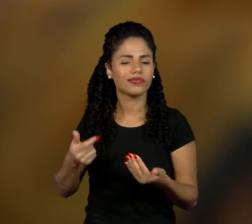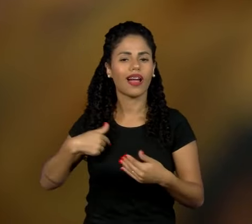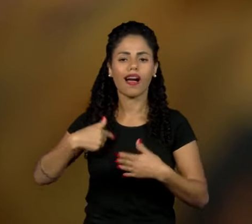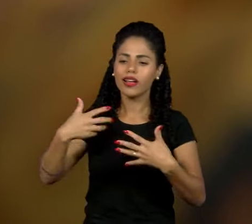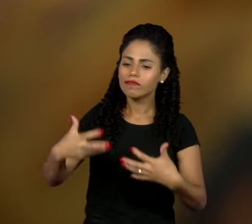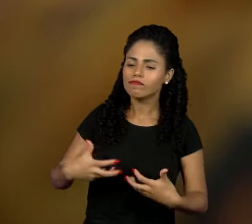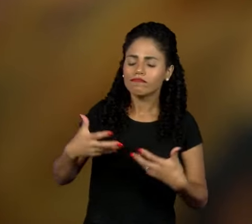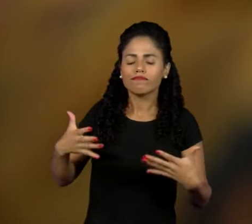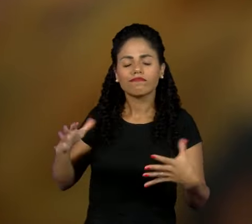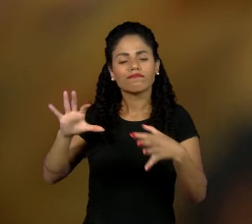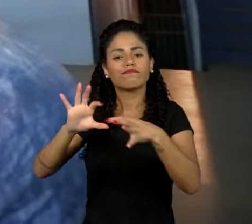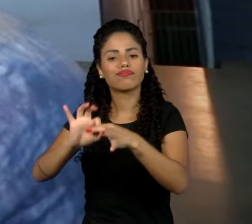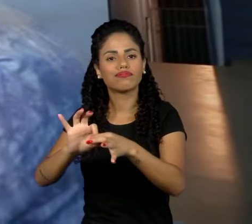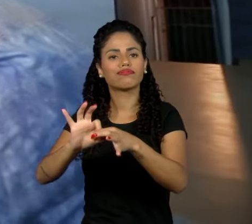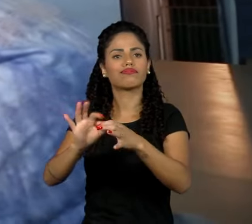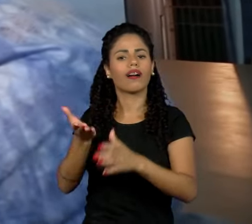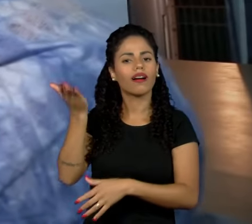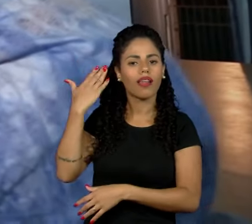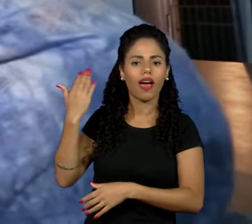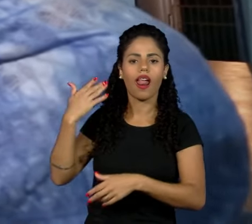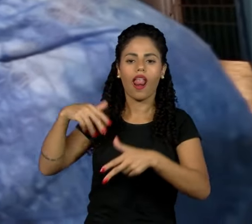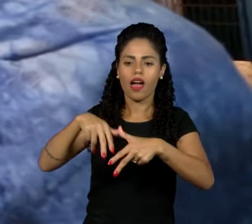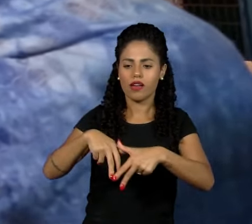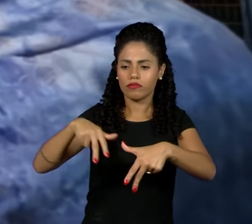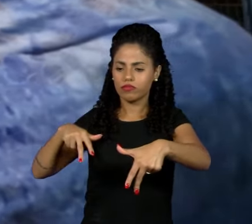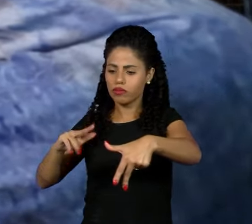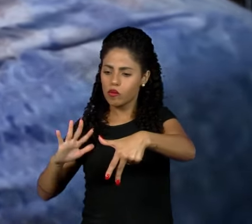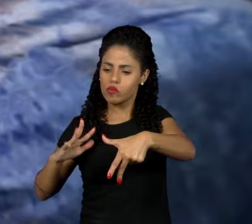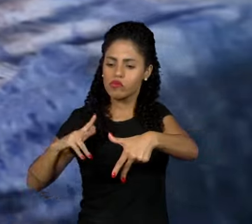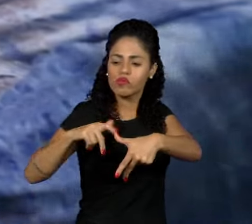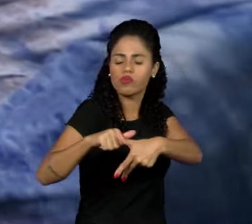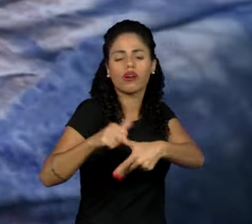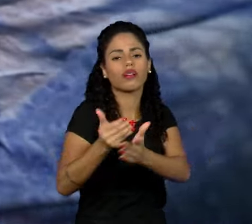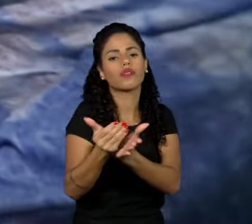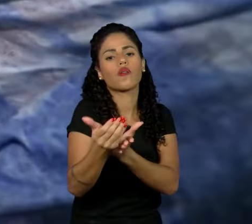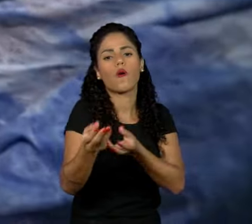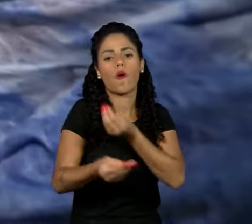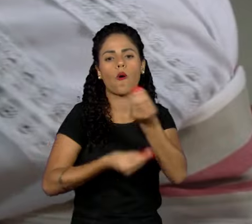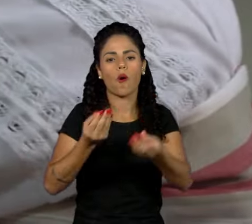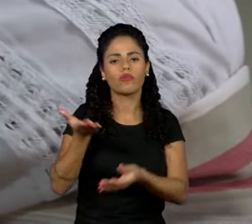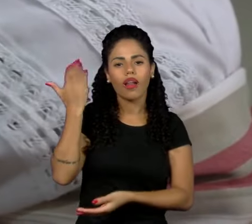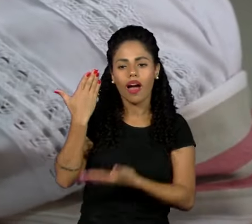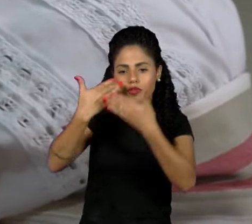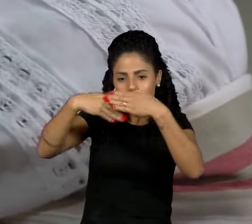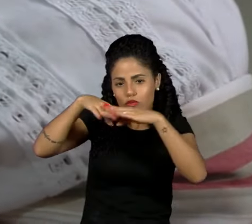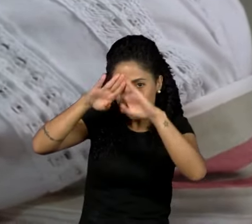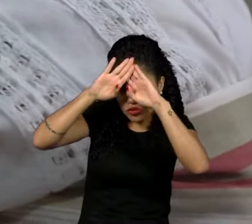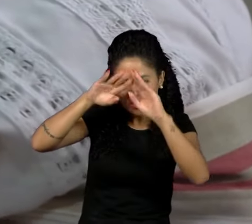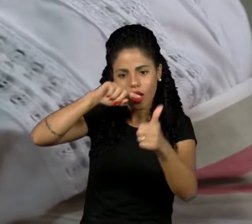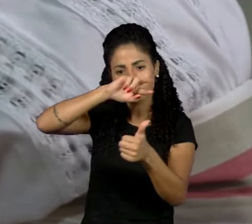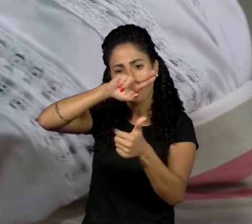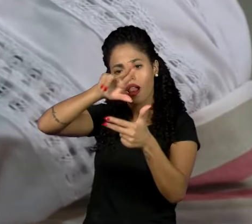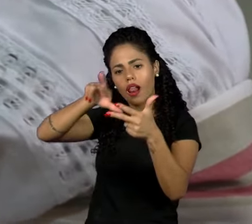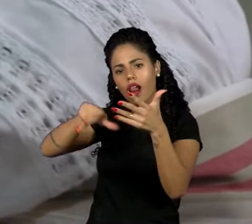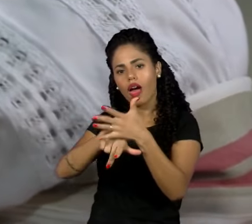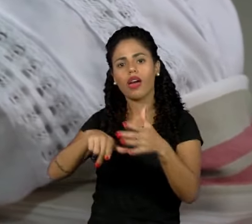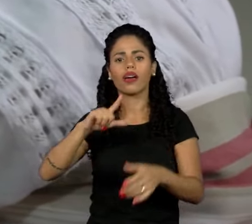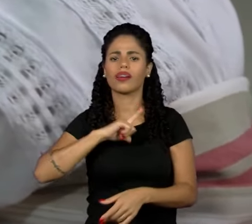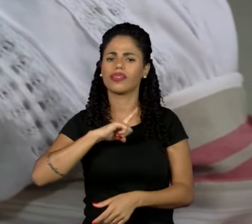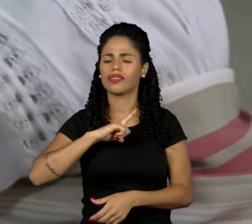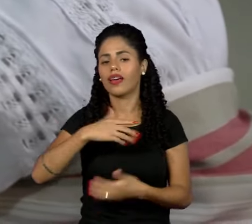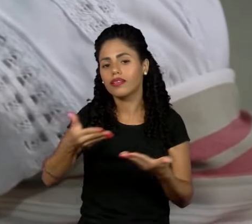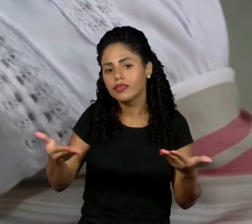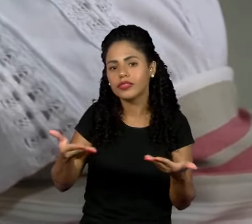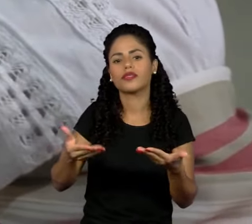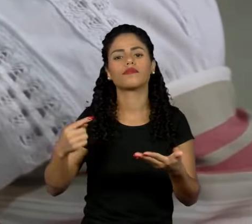foi legada a partir da nossa ancestralidade, a partir dos nossos orixás, dos nossos iquinses e